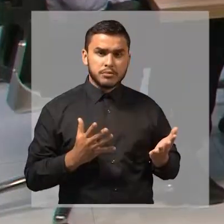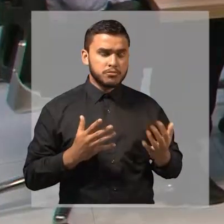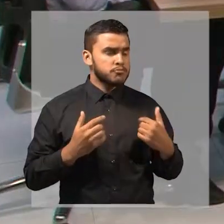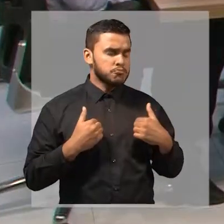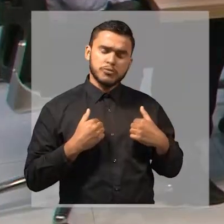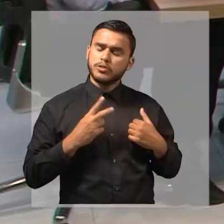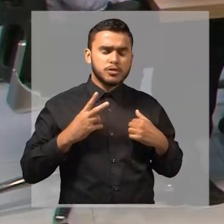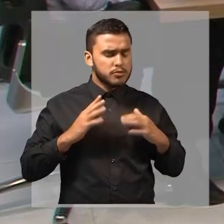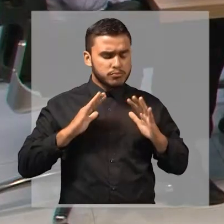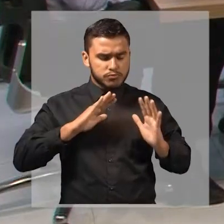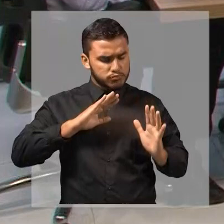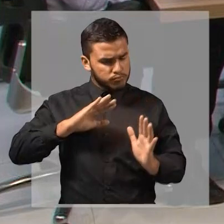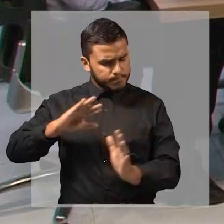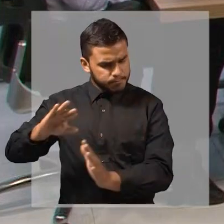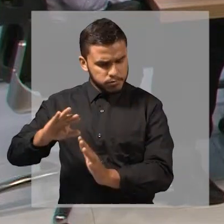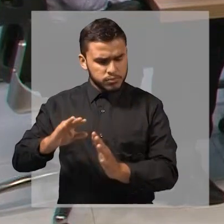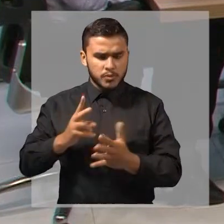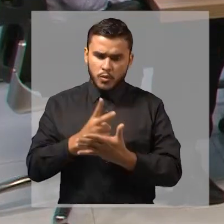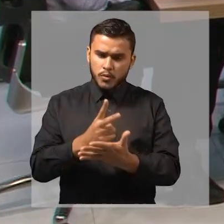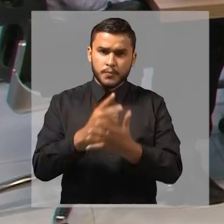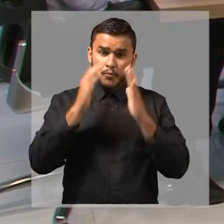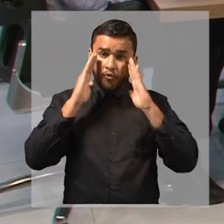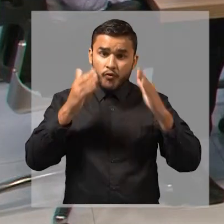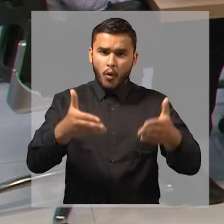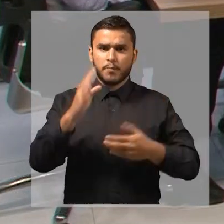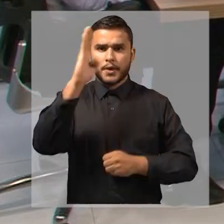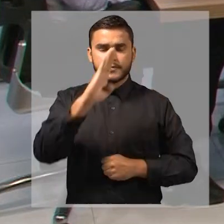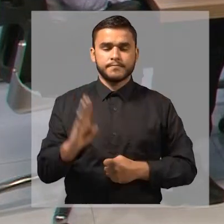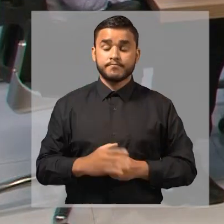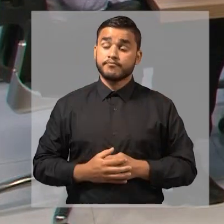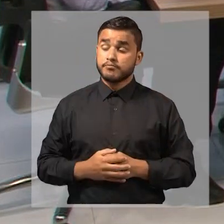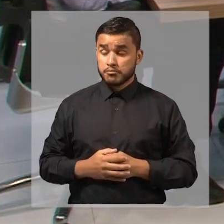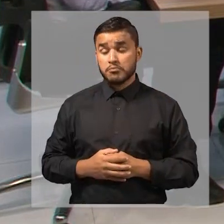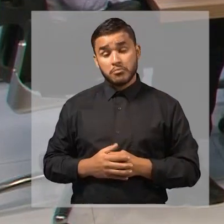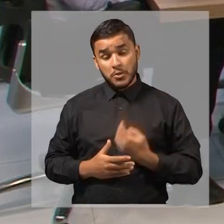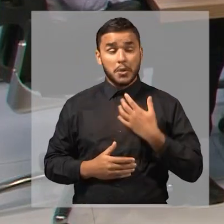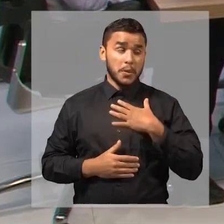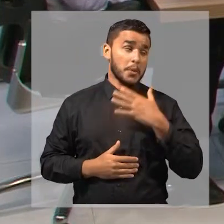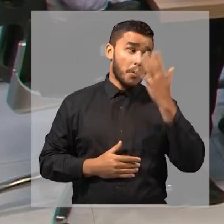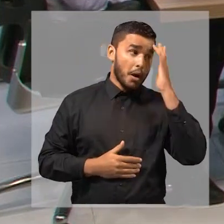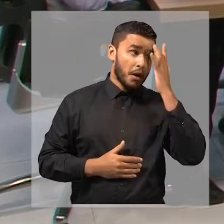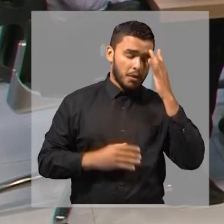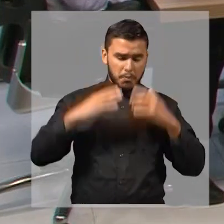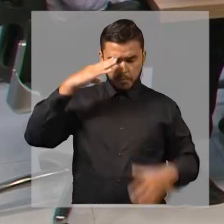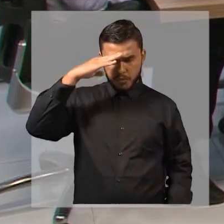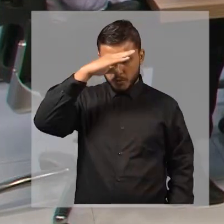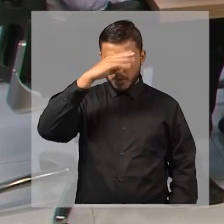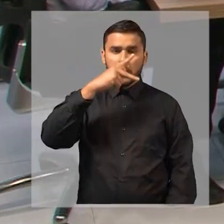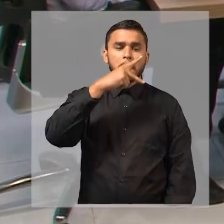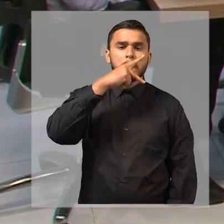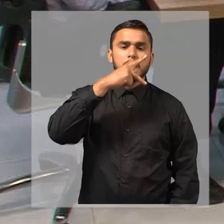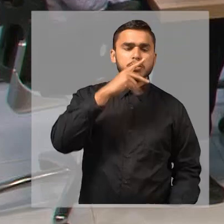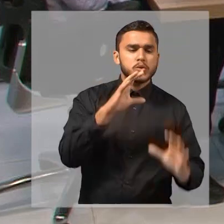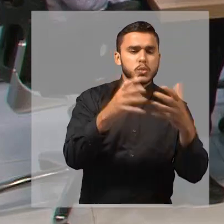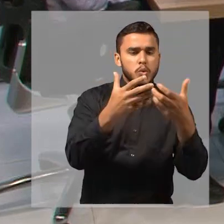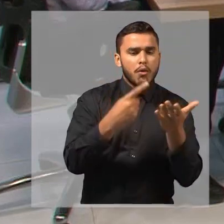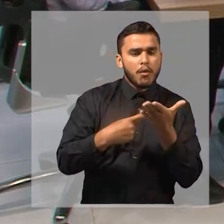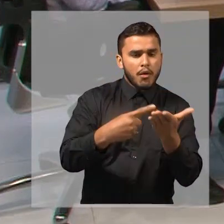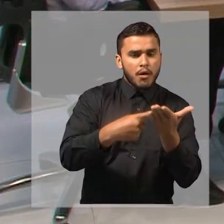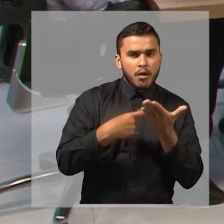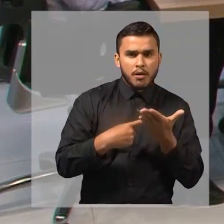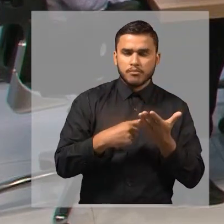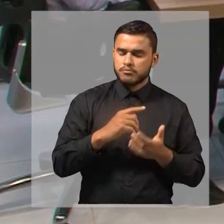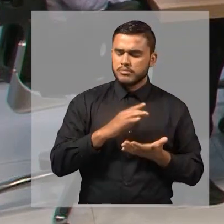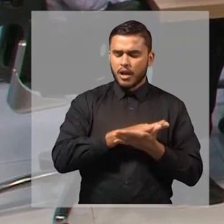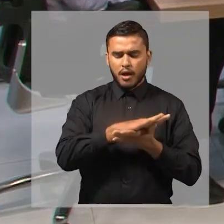eu acho que era o que se esperava, Arnaldo. O Bolsonaro veio com essa disposição de não negociar com partidos, né? E nós, em